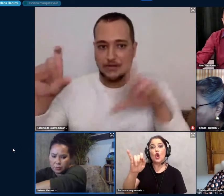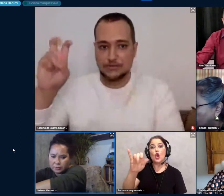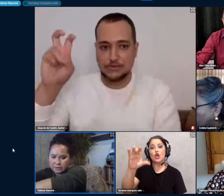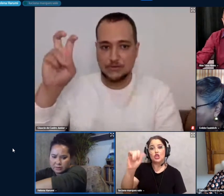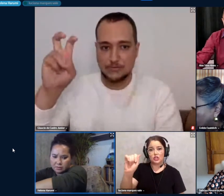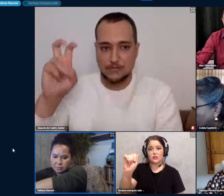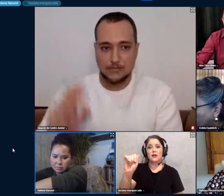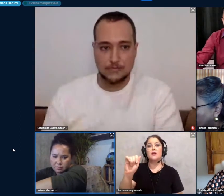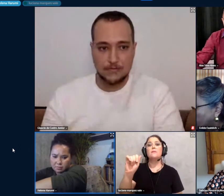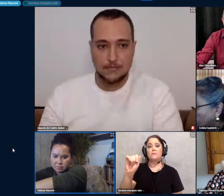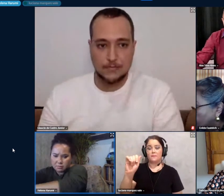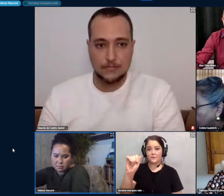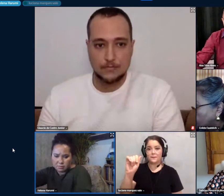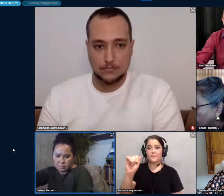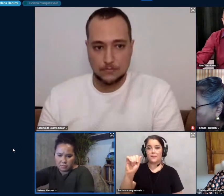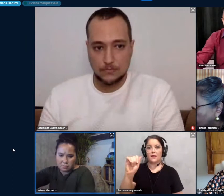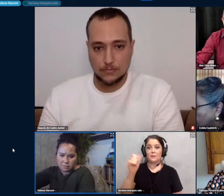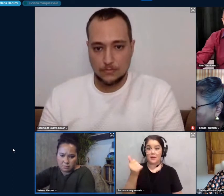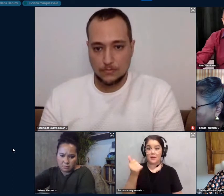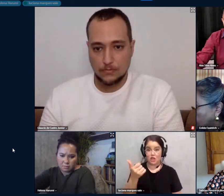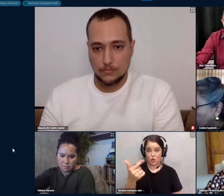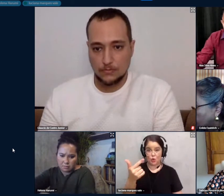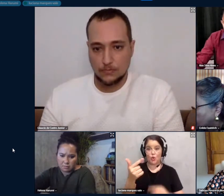Página 12.